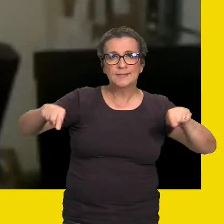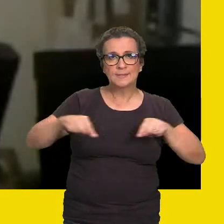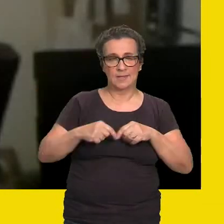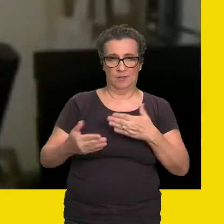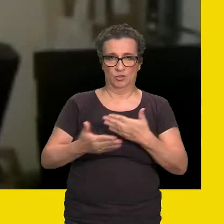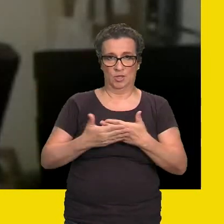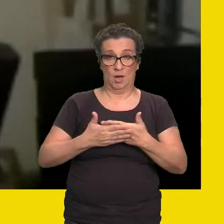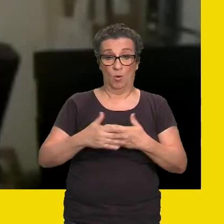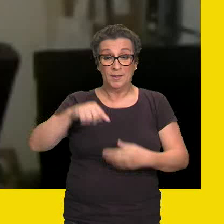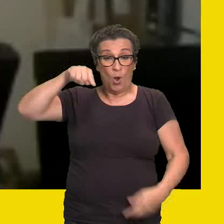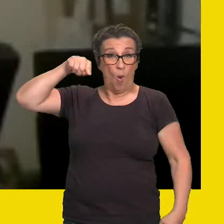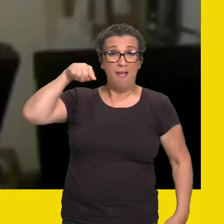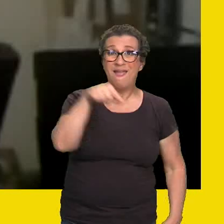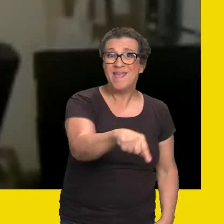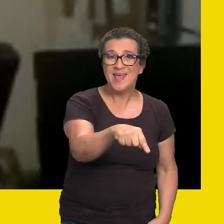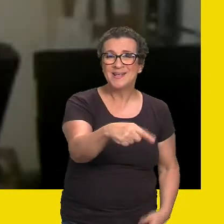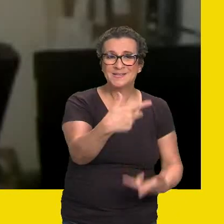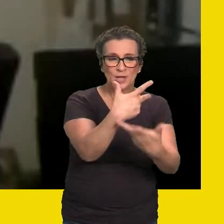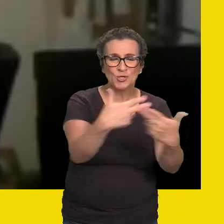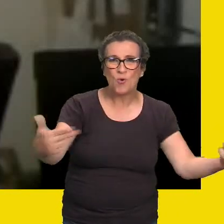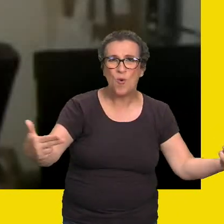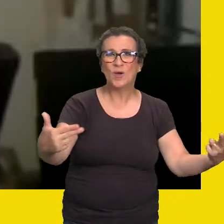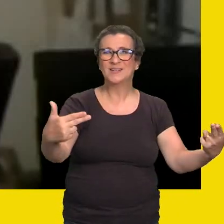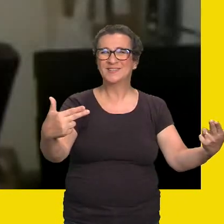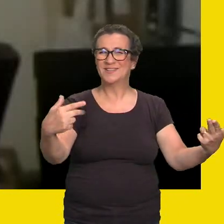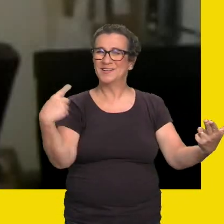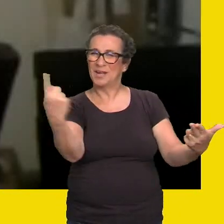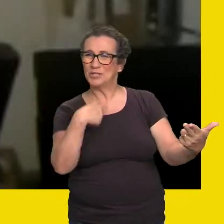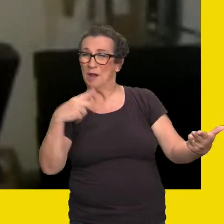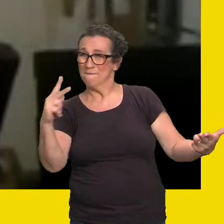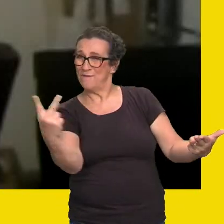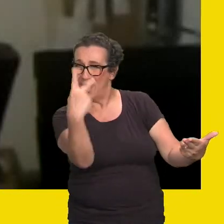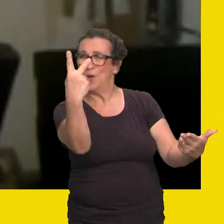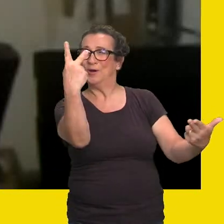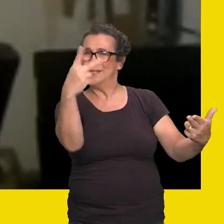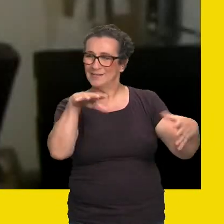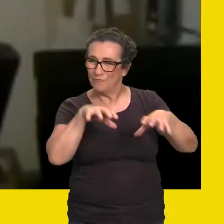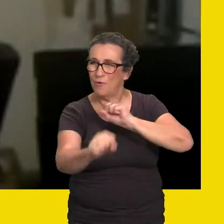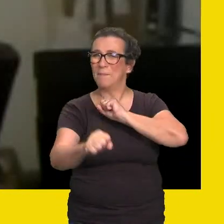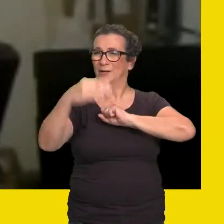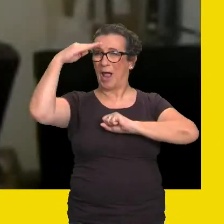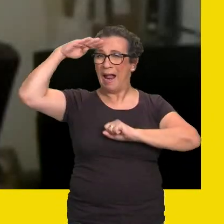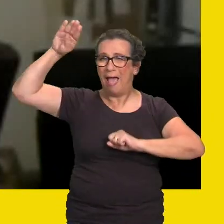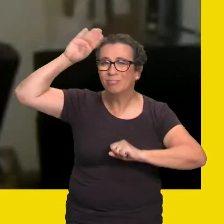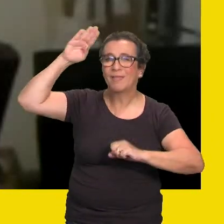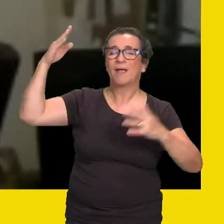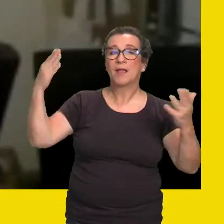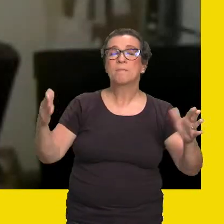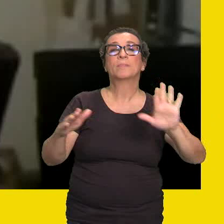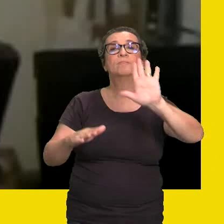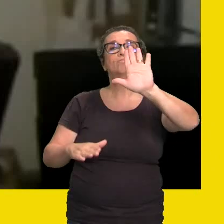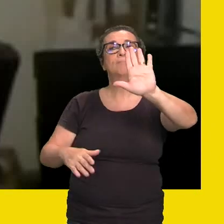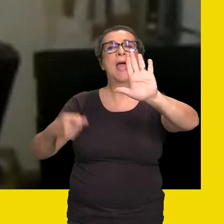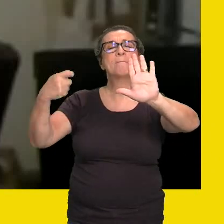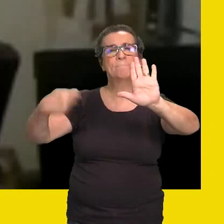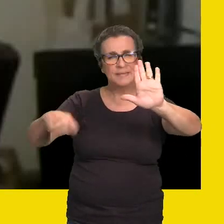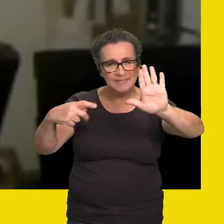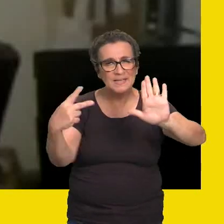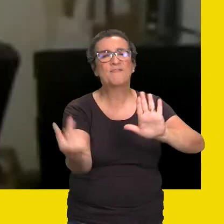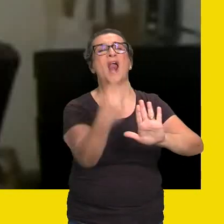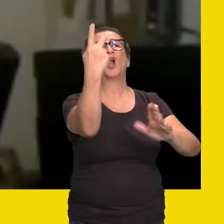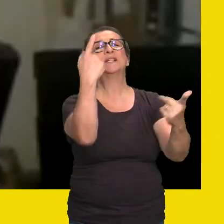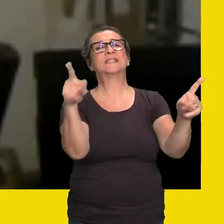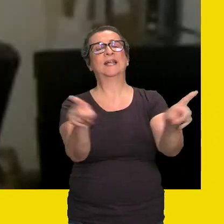saber da sala de aula, às vezes a gente valoriza tanto esse saber formativo acadêmico, mas a gente também precisa